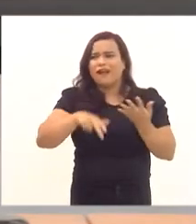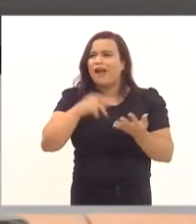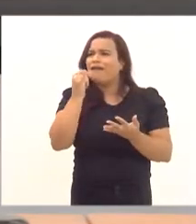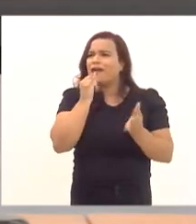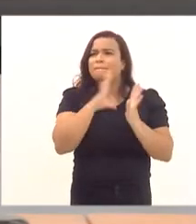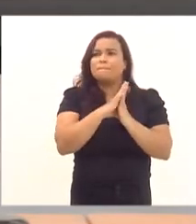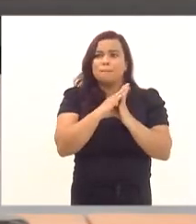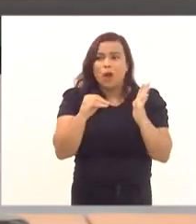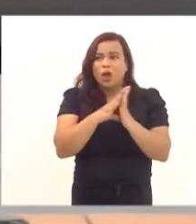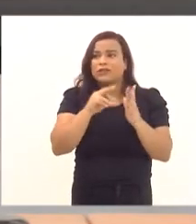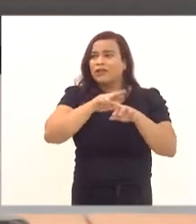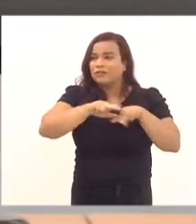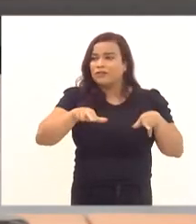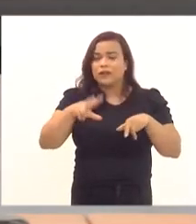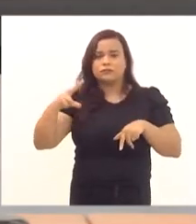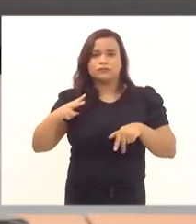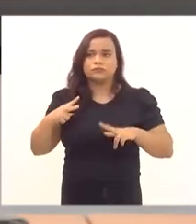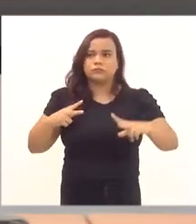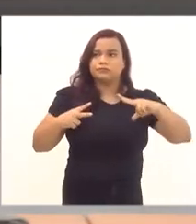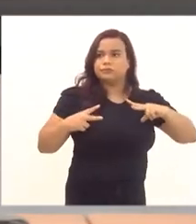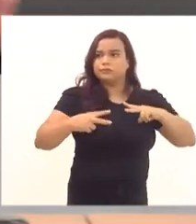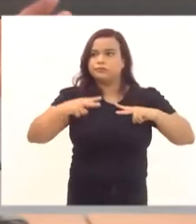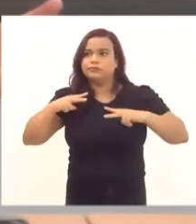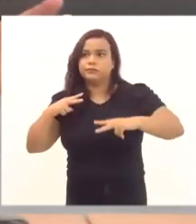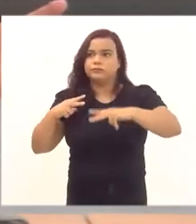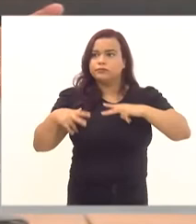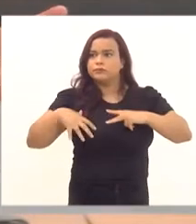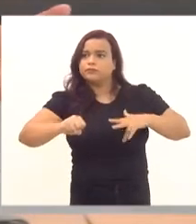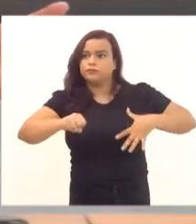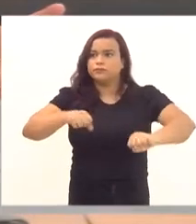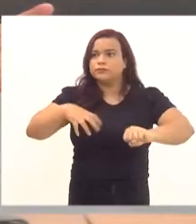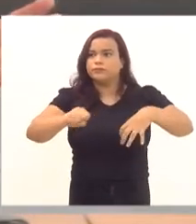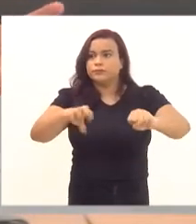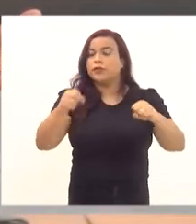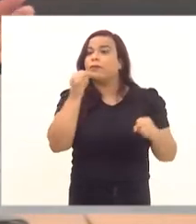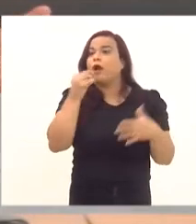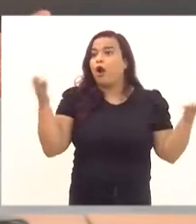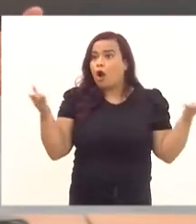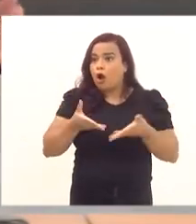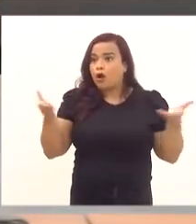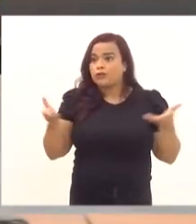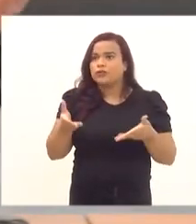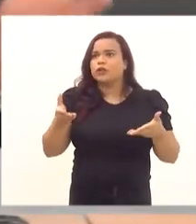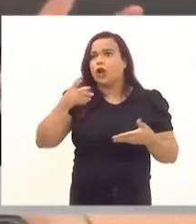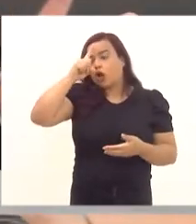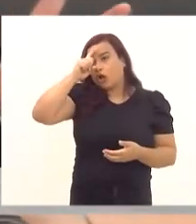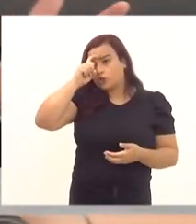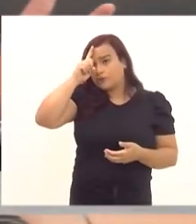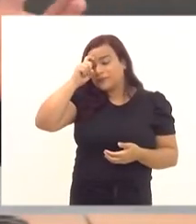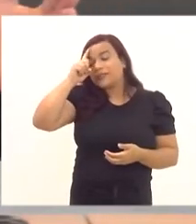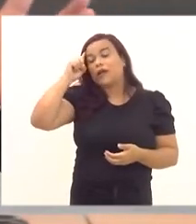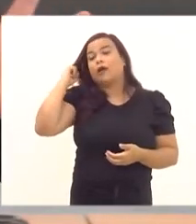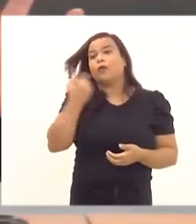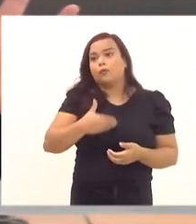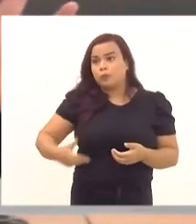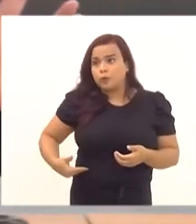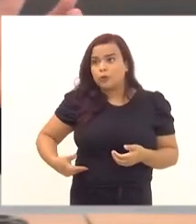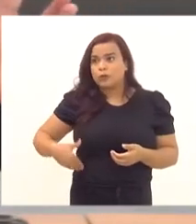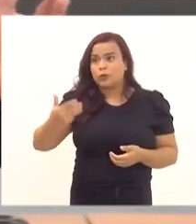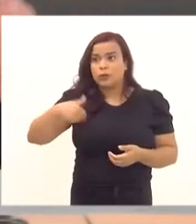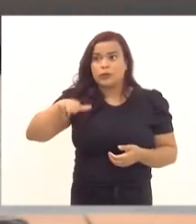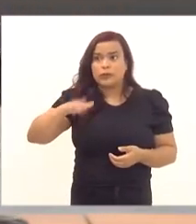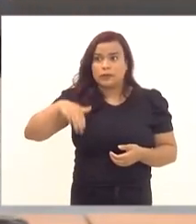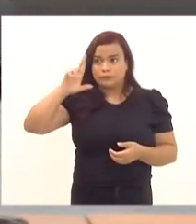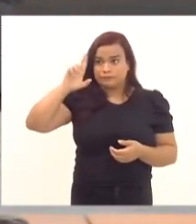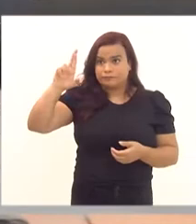exemplos e modelos de privatização do Estado né Por exemplo Hoje eu vou lá da corrente os hospitais públicos serem geridos por organizações sociais